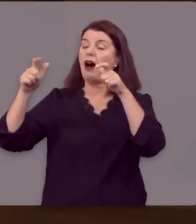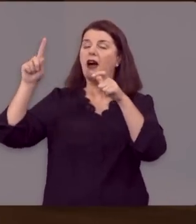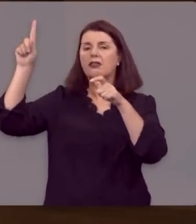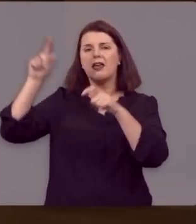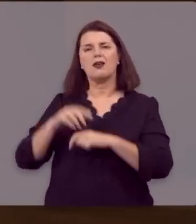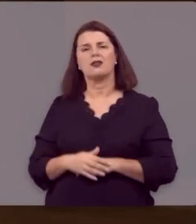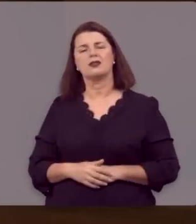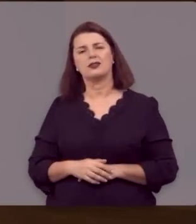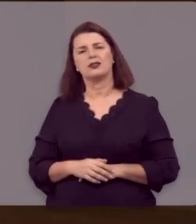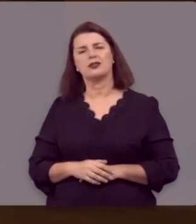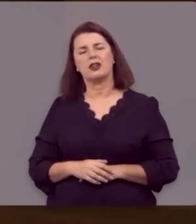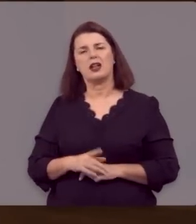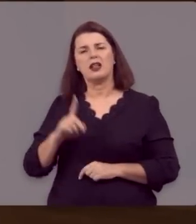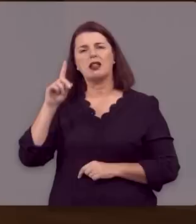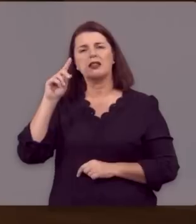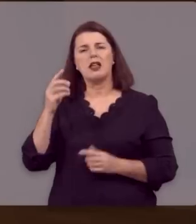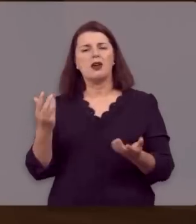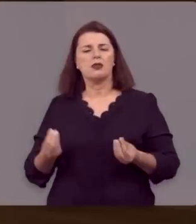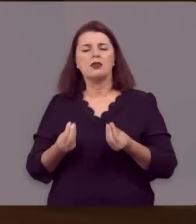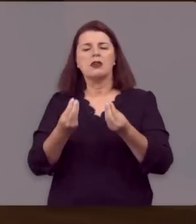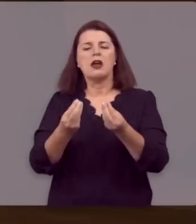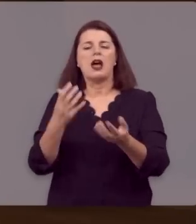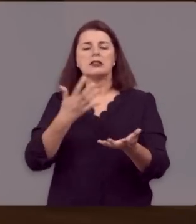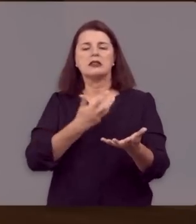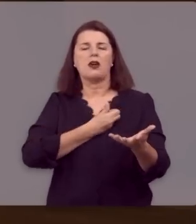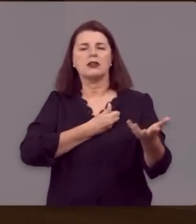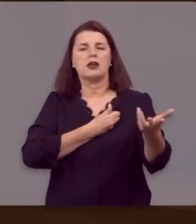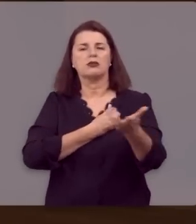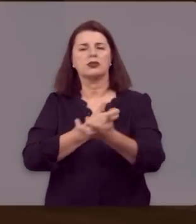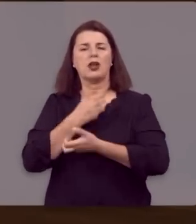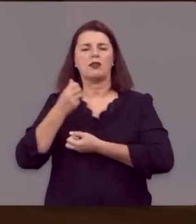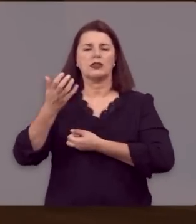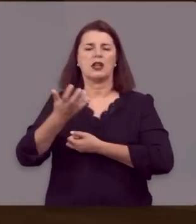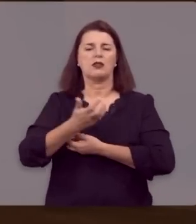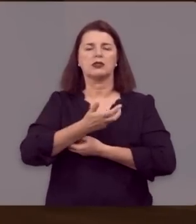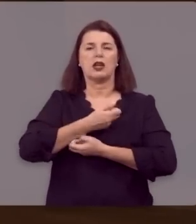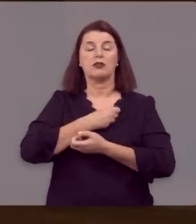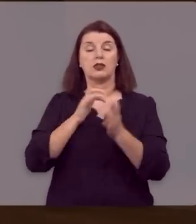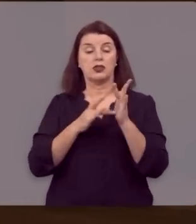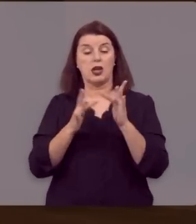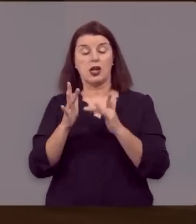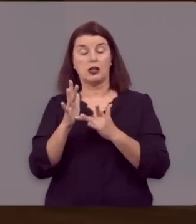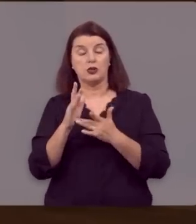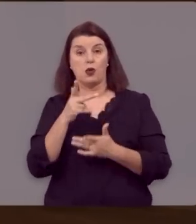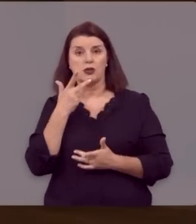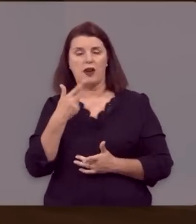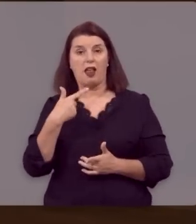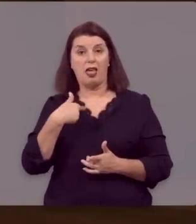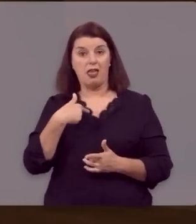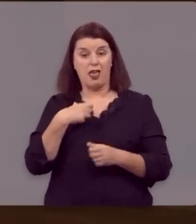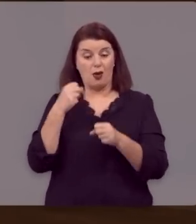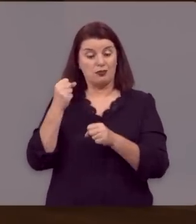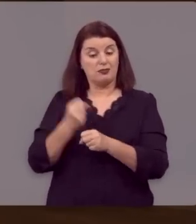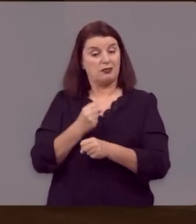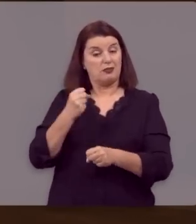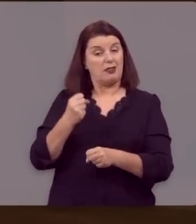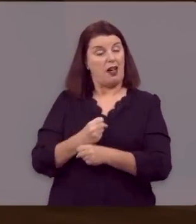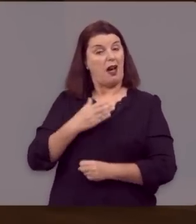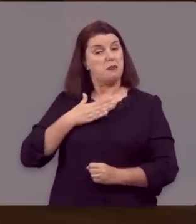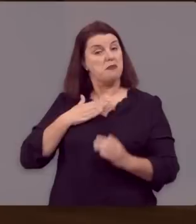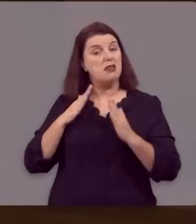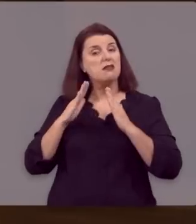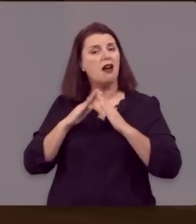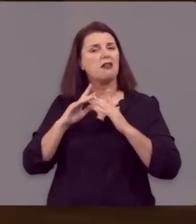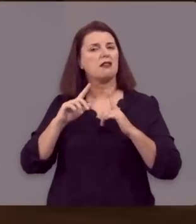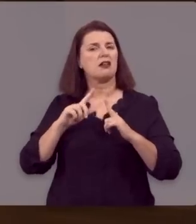quem acrescenta dia a dia os que vão sendo salvos. Foi Jesus quem disse: eu edificarei a minha igreja.